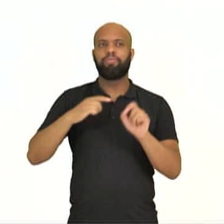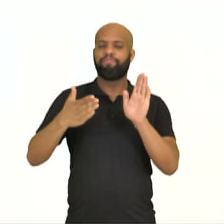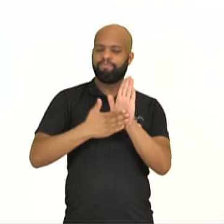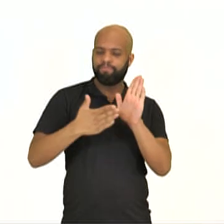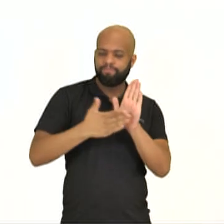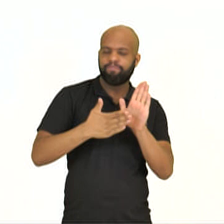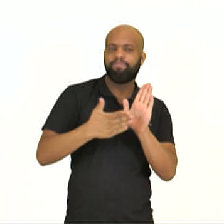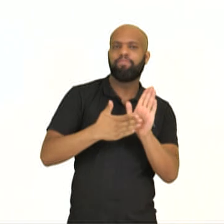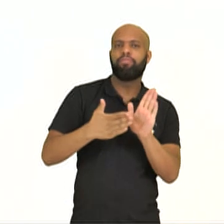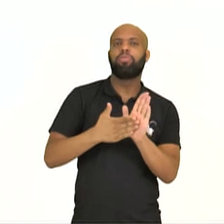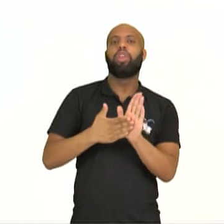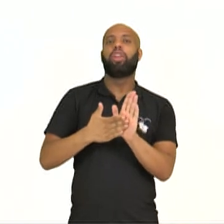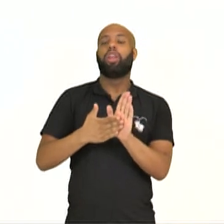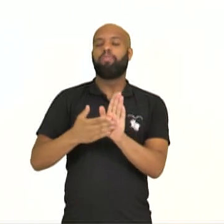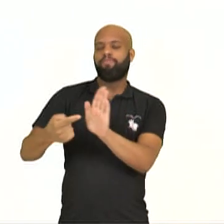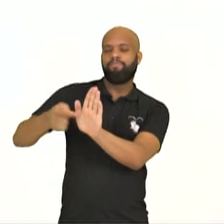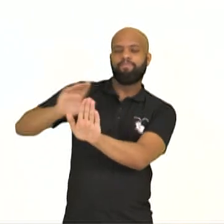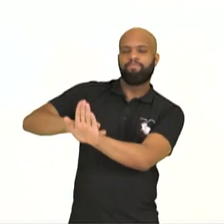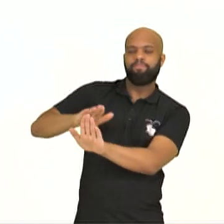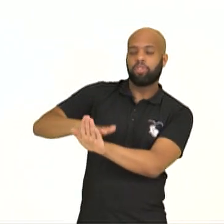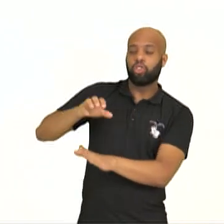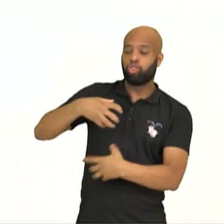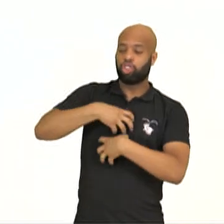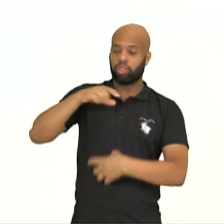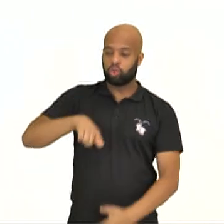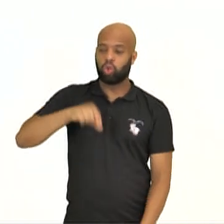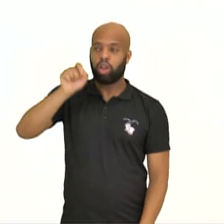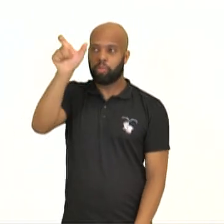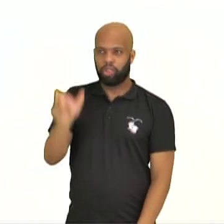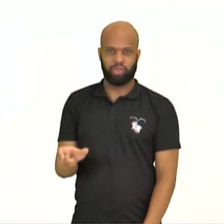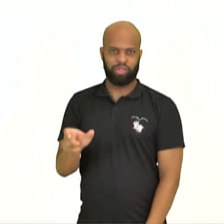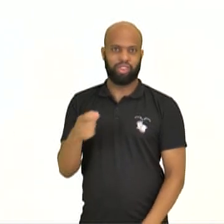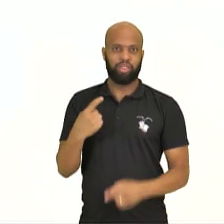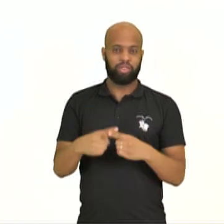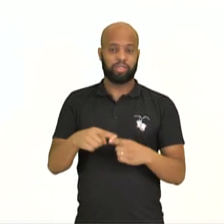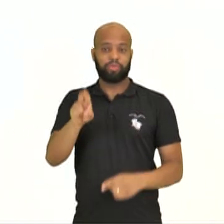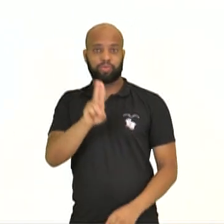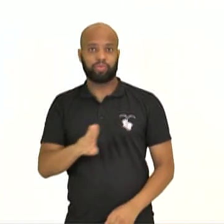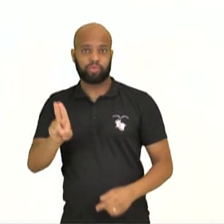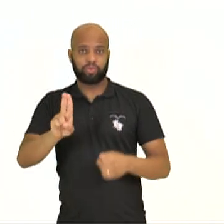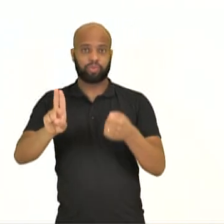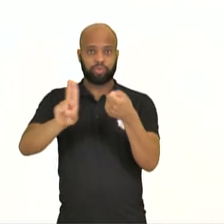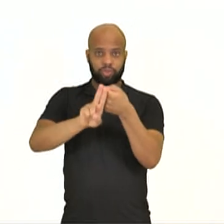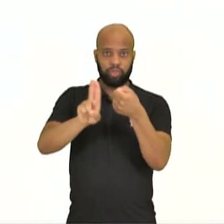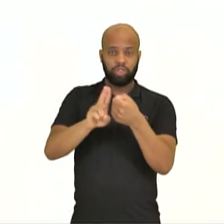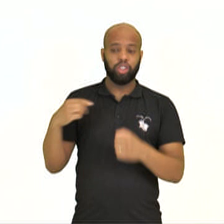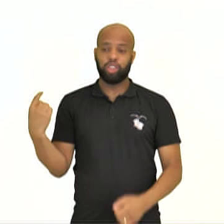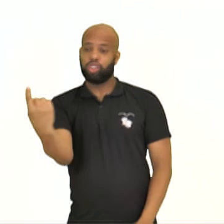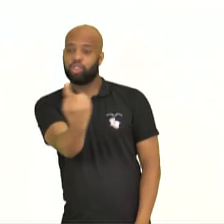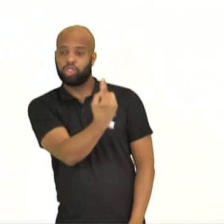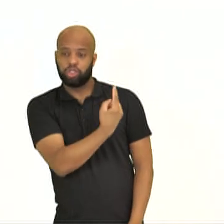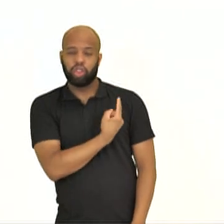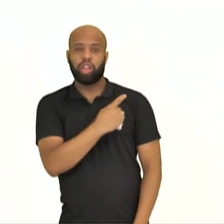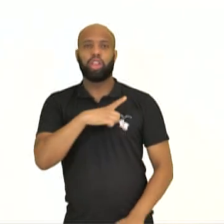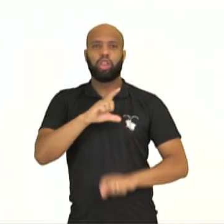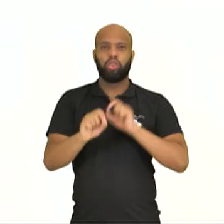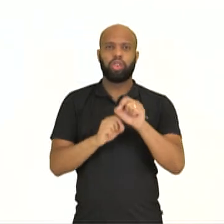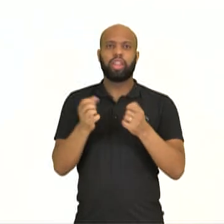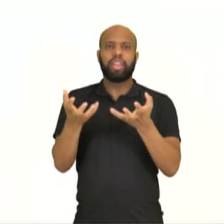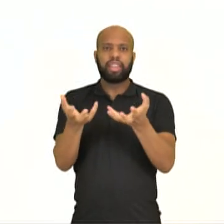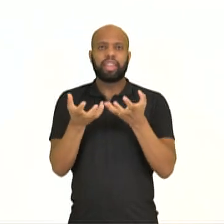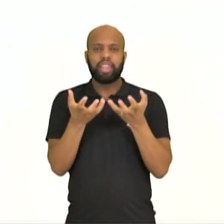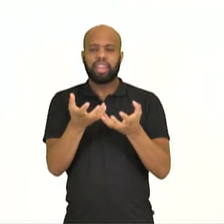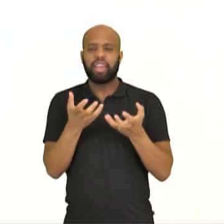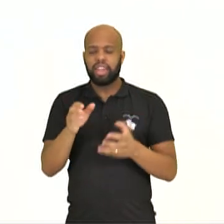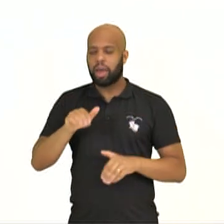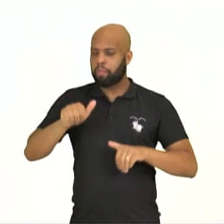propósito por trás da escolha dessa pessoa. Ou seja, o autor utilizou o pronome nós com a finalidade de engajar o maior número de